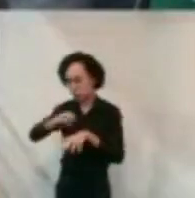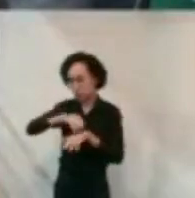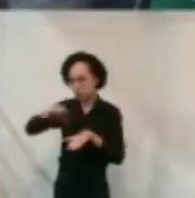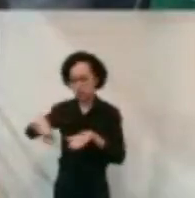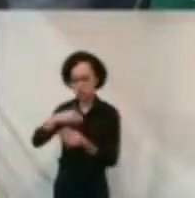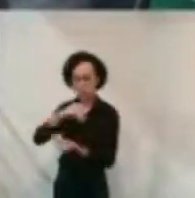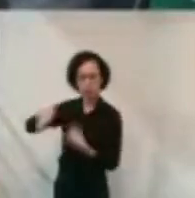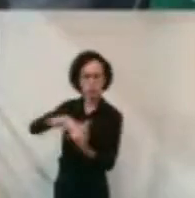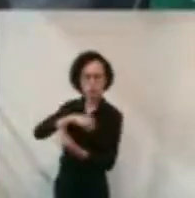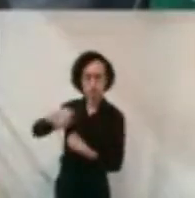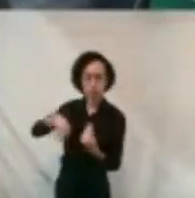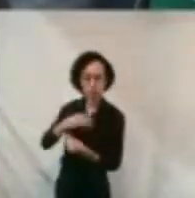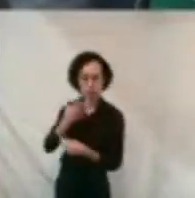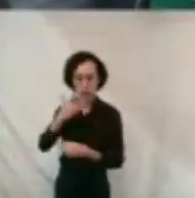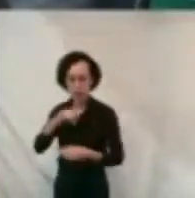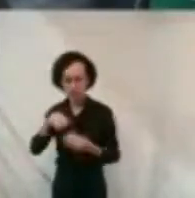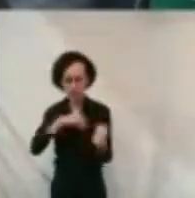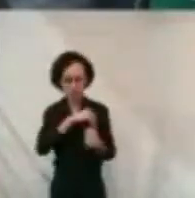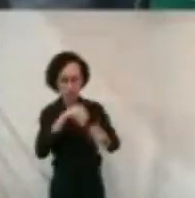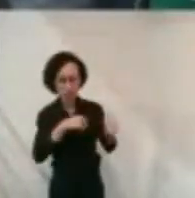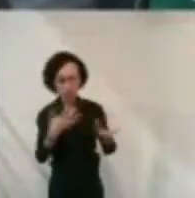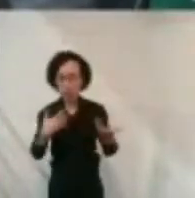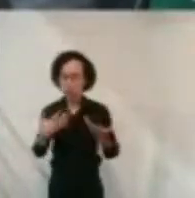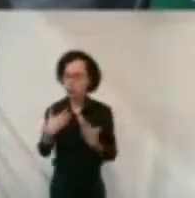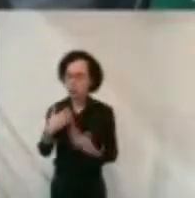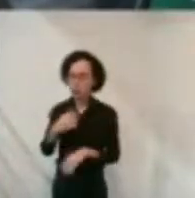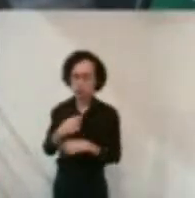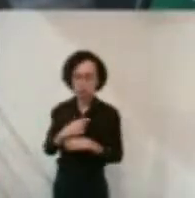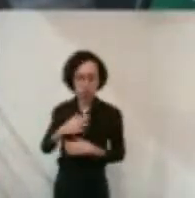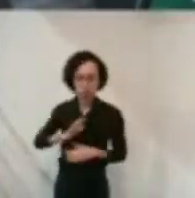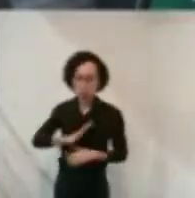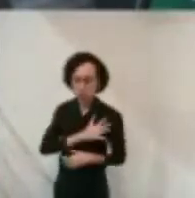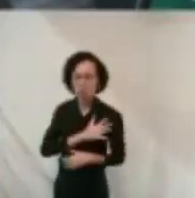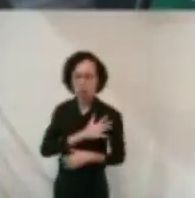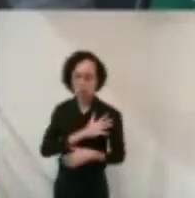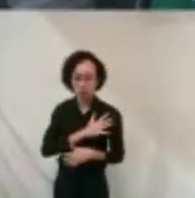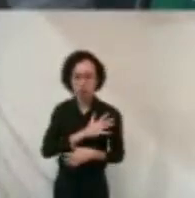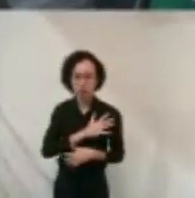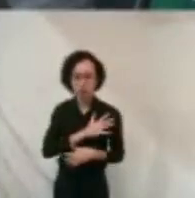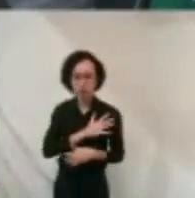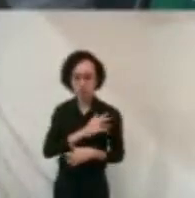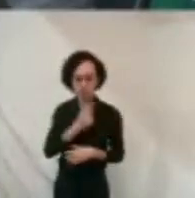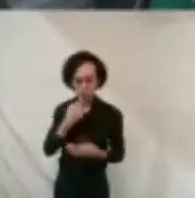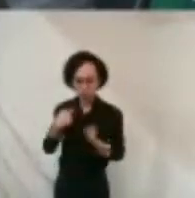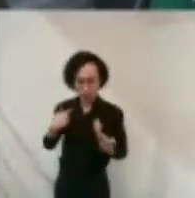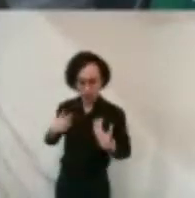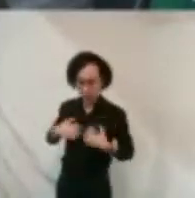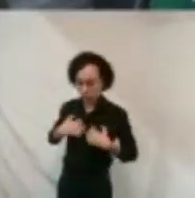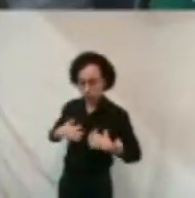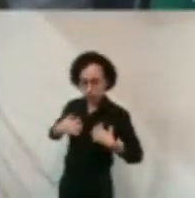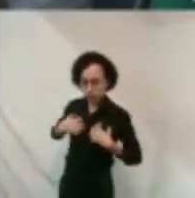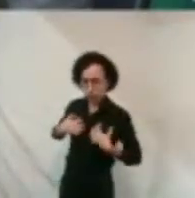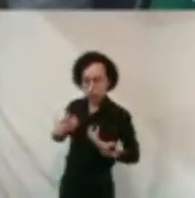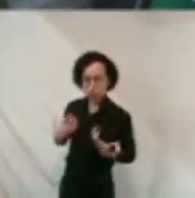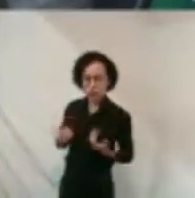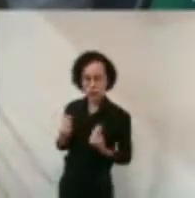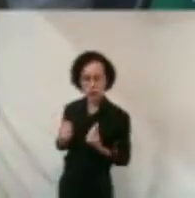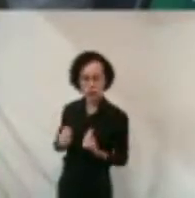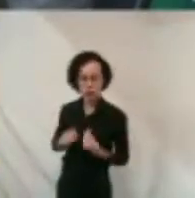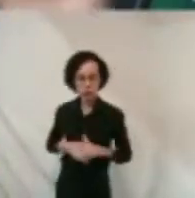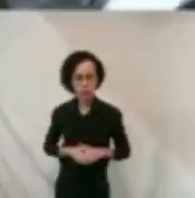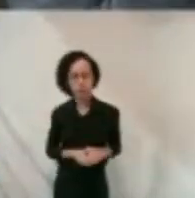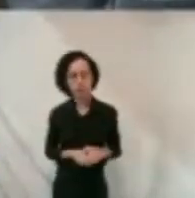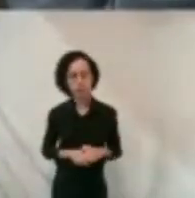com porco, criança, é um negócio... Você sai indignado, sai revoltado, sai frustrado,